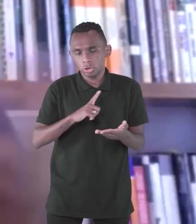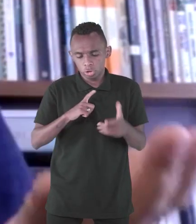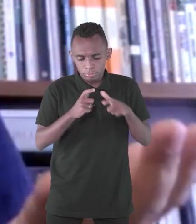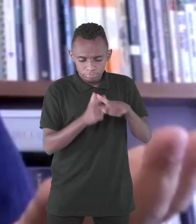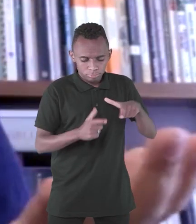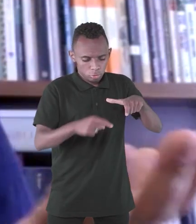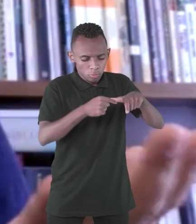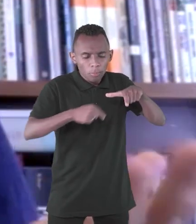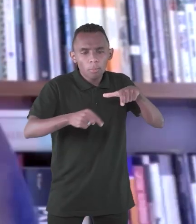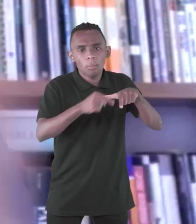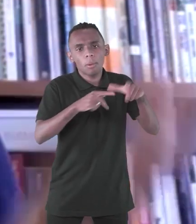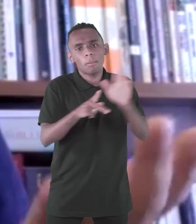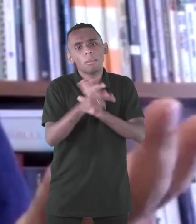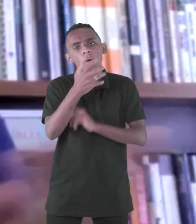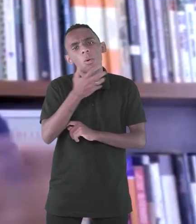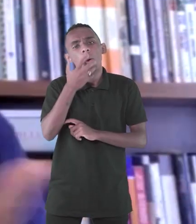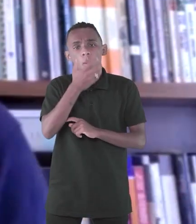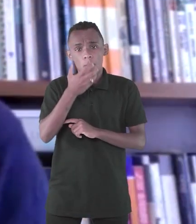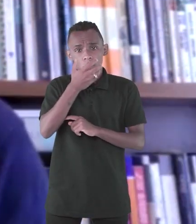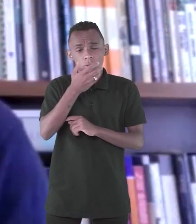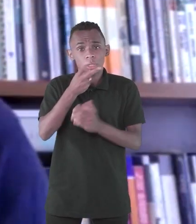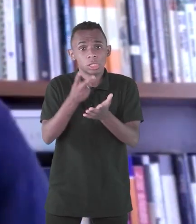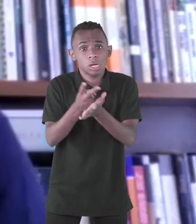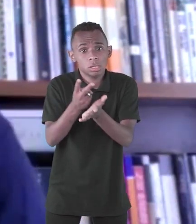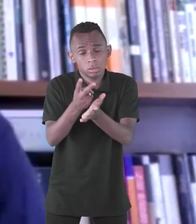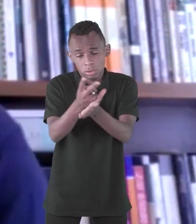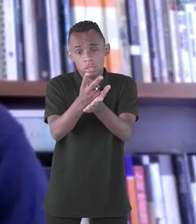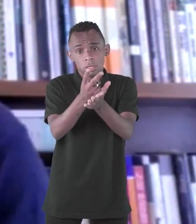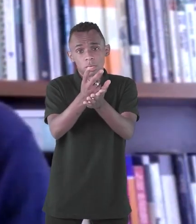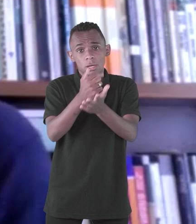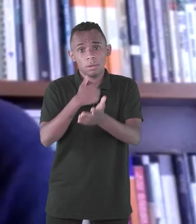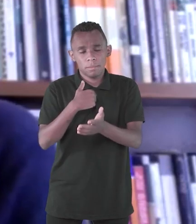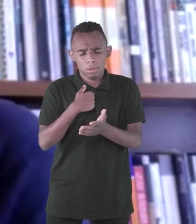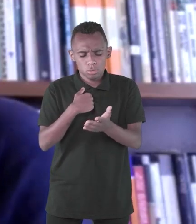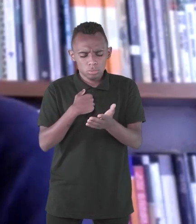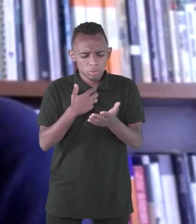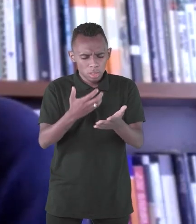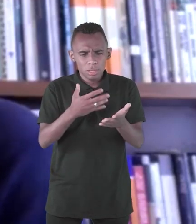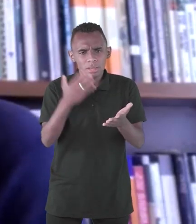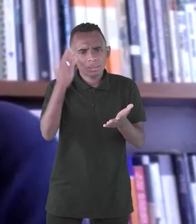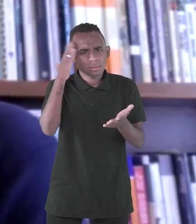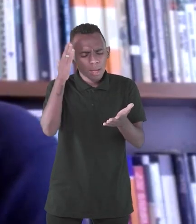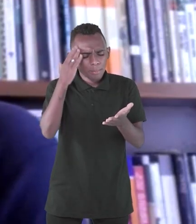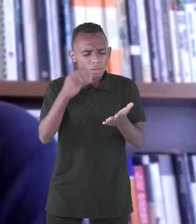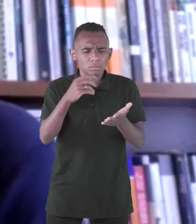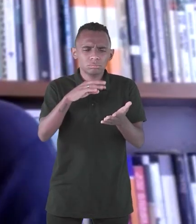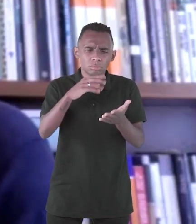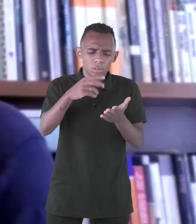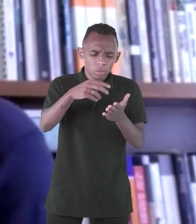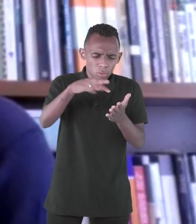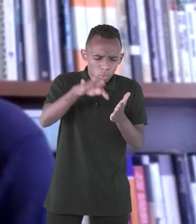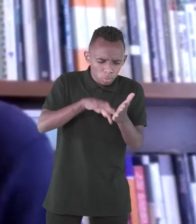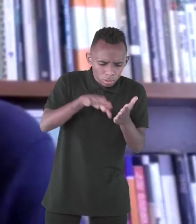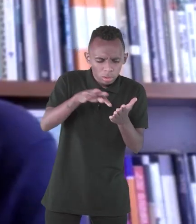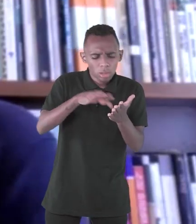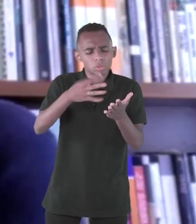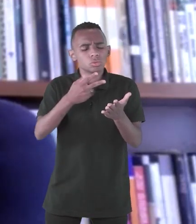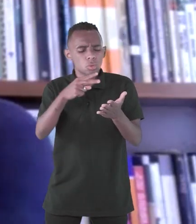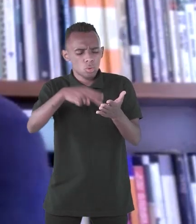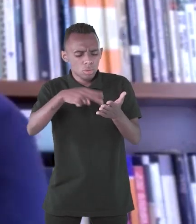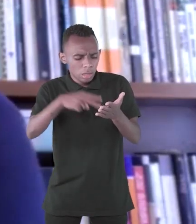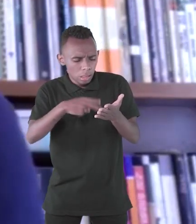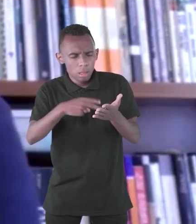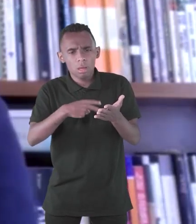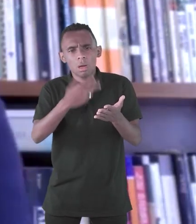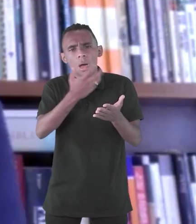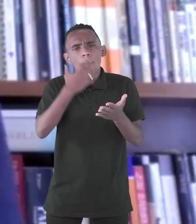eu abria o disco e sempre fui muito ligada em ficha técnica, na letra da canção, e aquela letra me